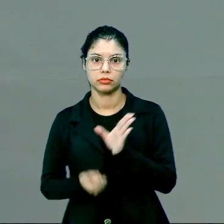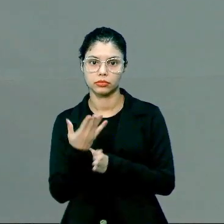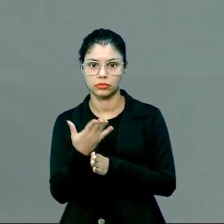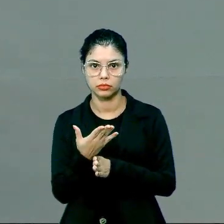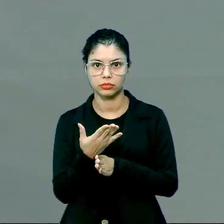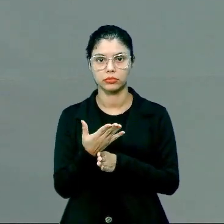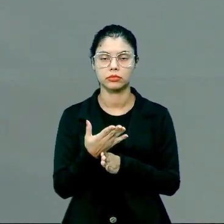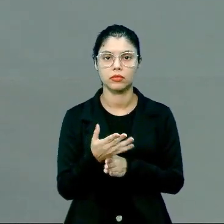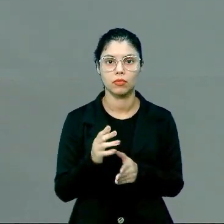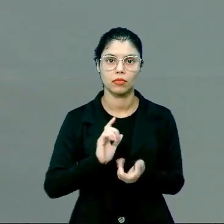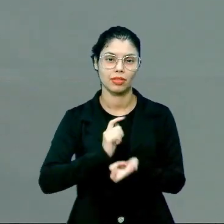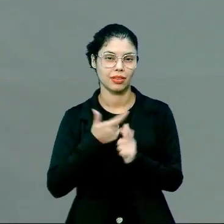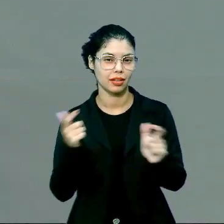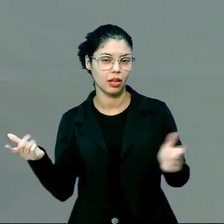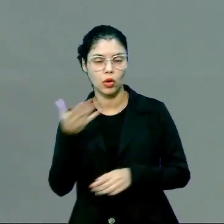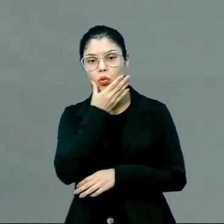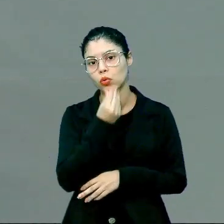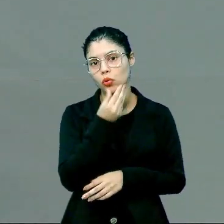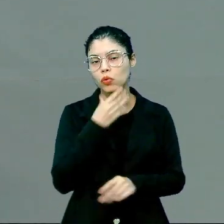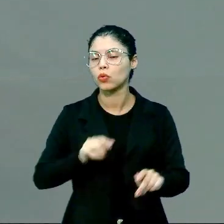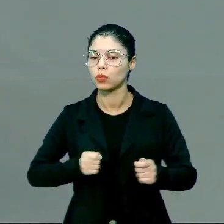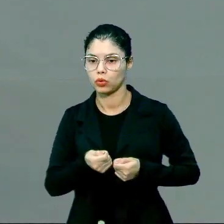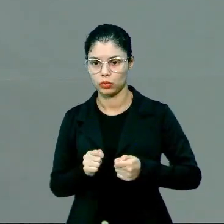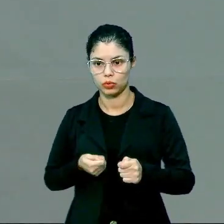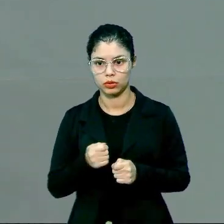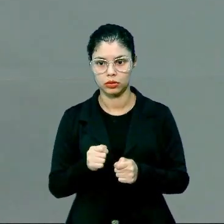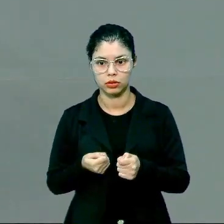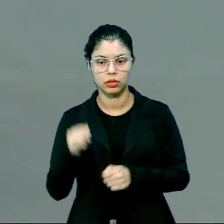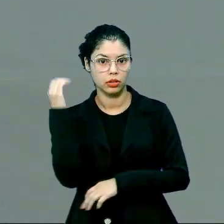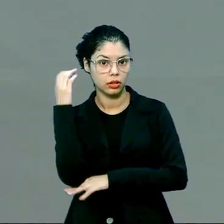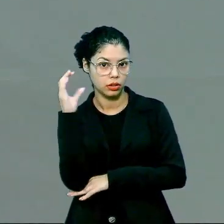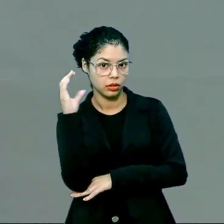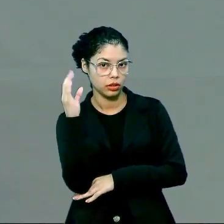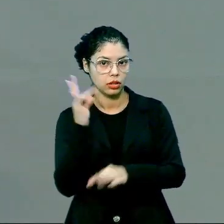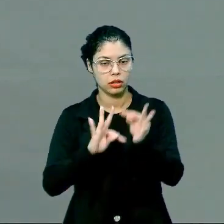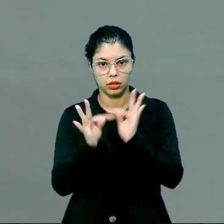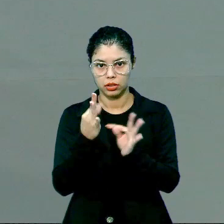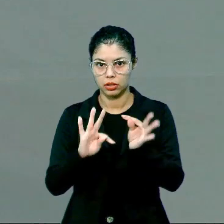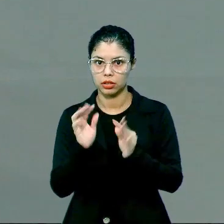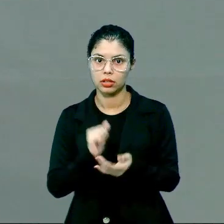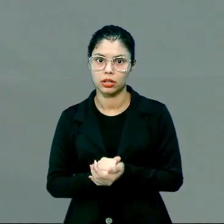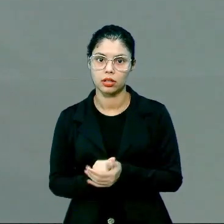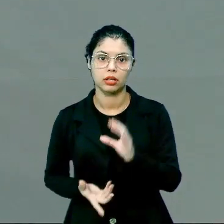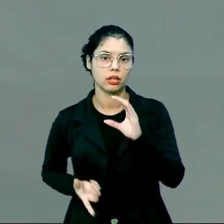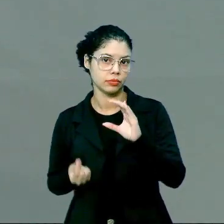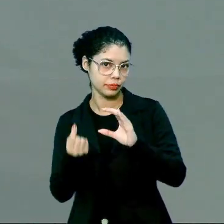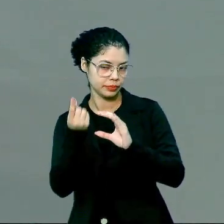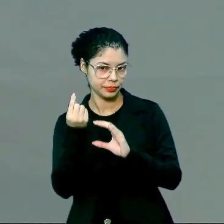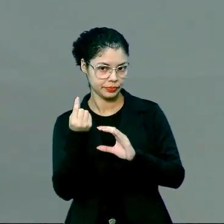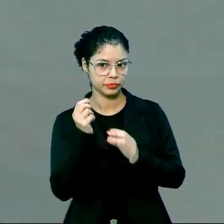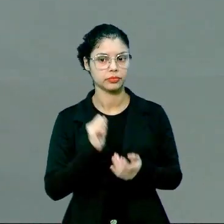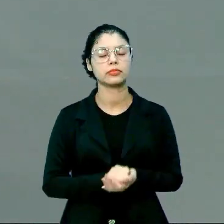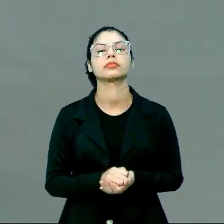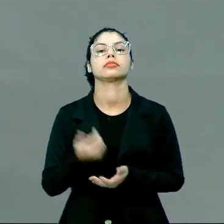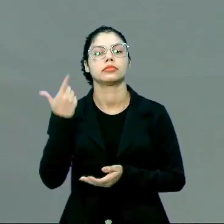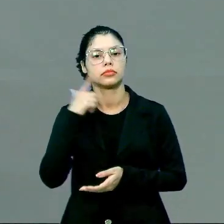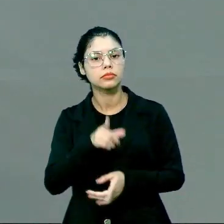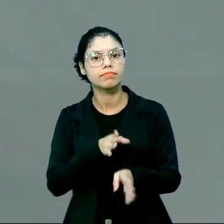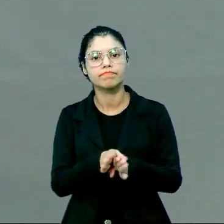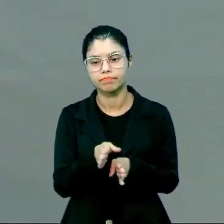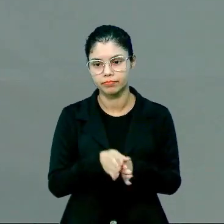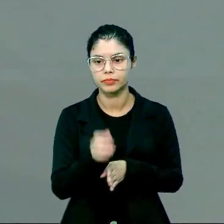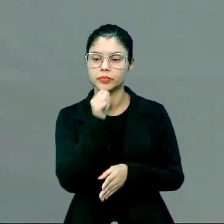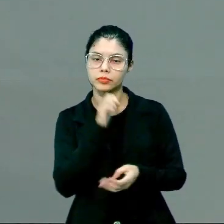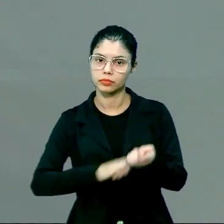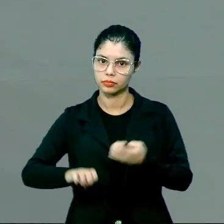uma massa de homens totalmente dominados pela ciência, pela tecnologia e pelo capitalismo, que consolidou